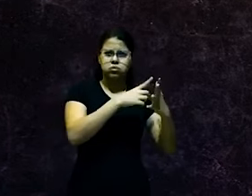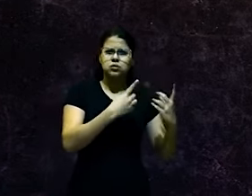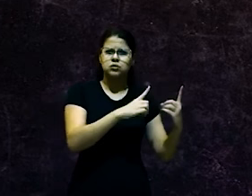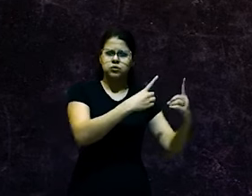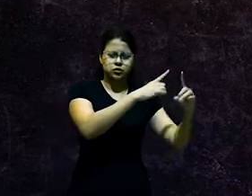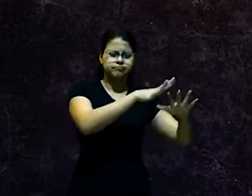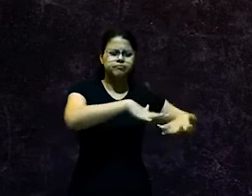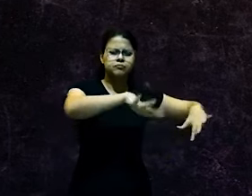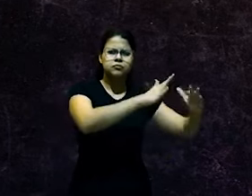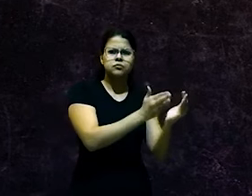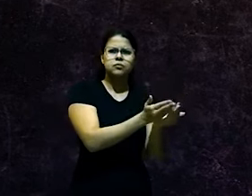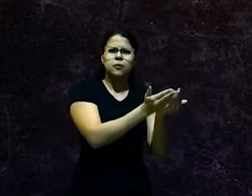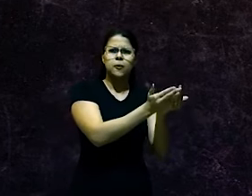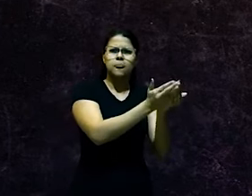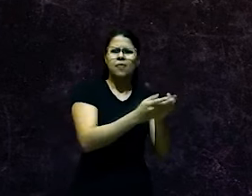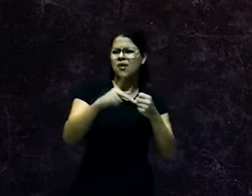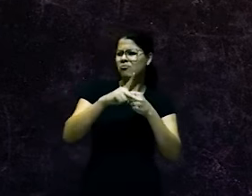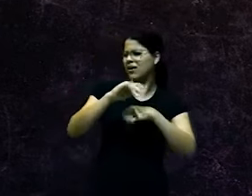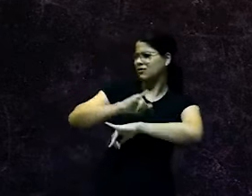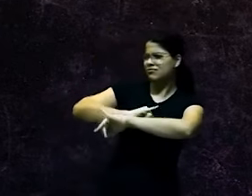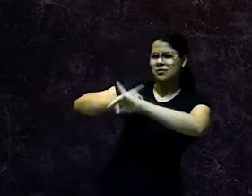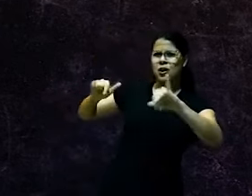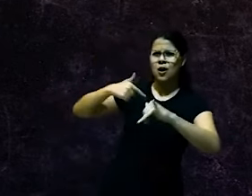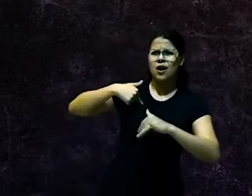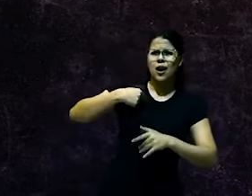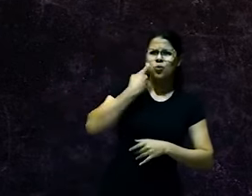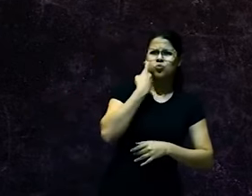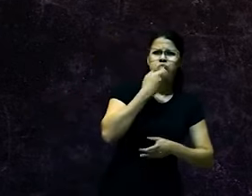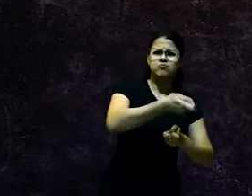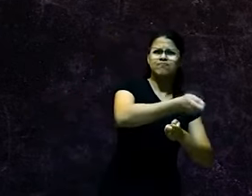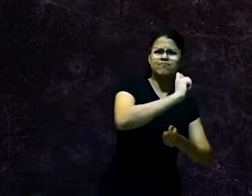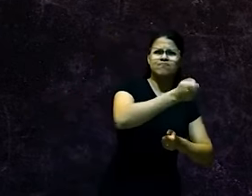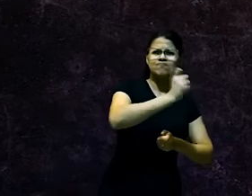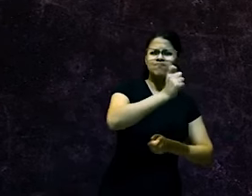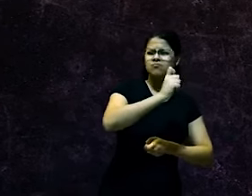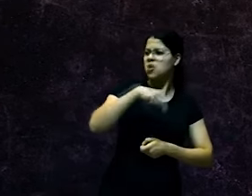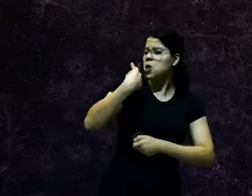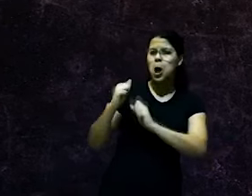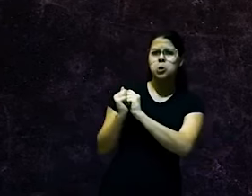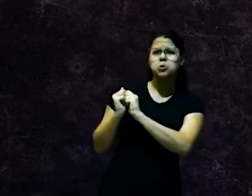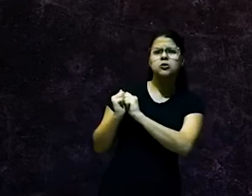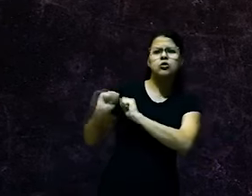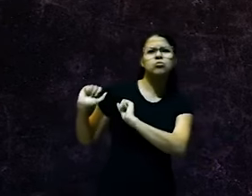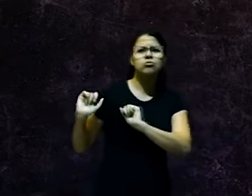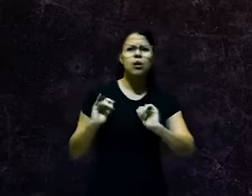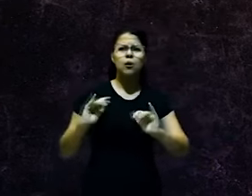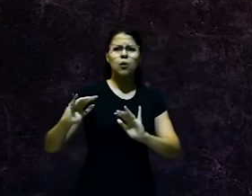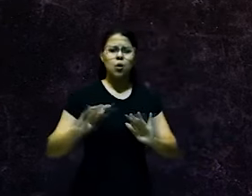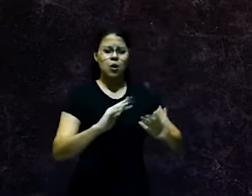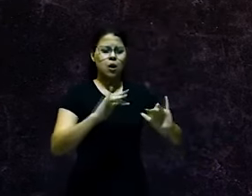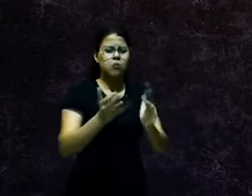aos outros vou pescar e os outros responderam Nós também vamos com você